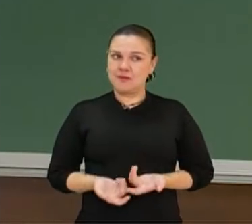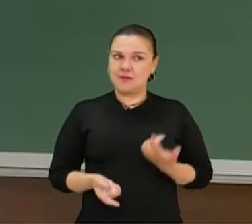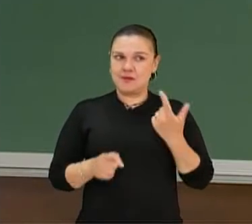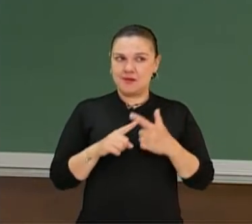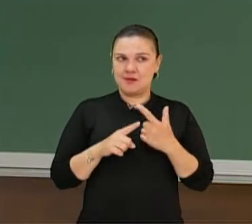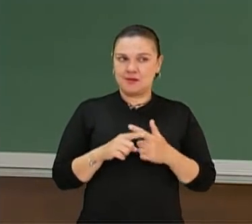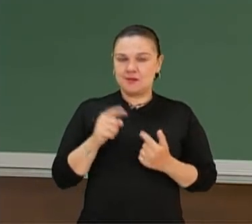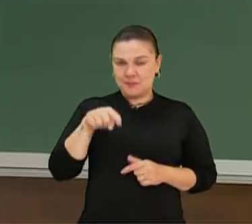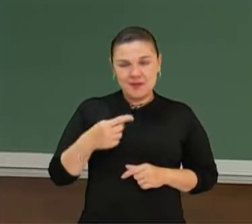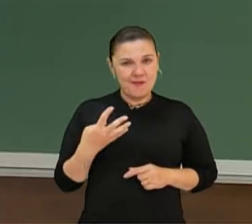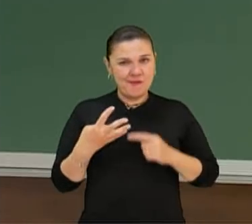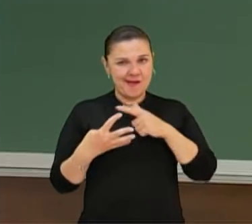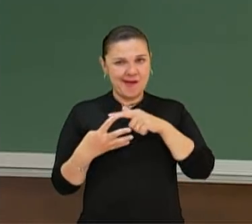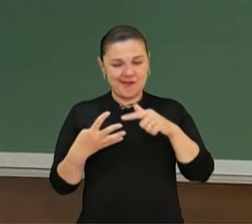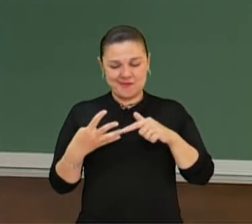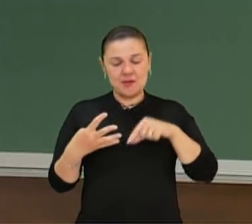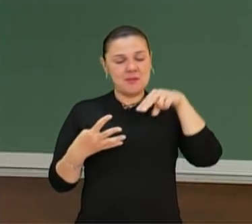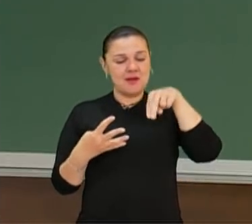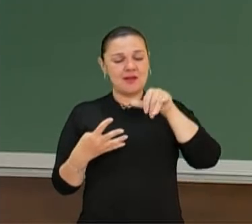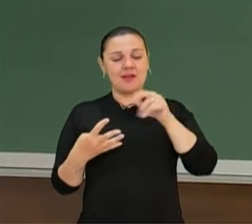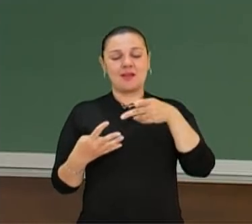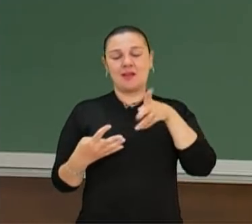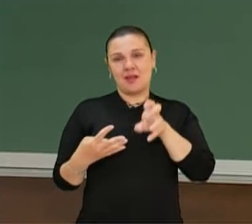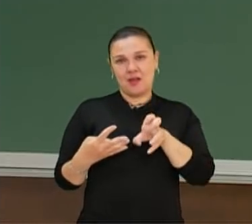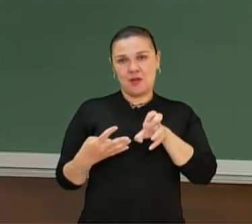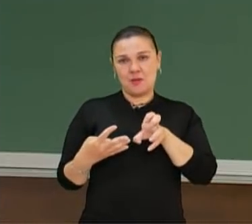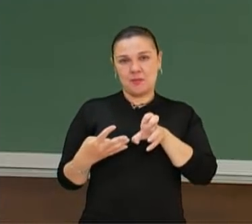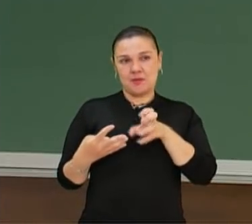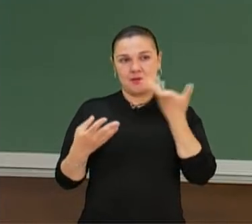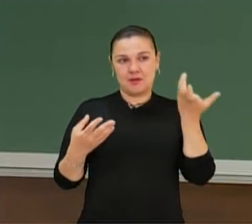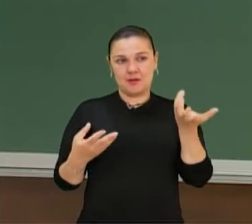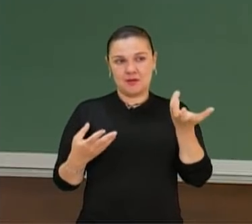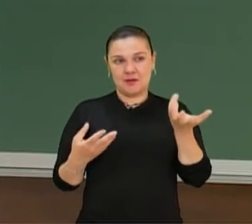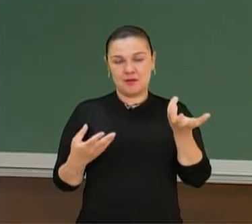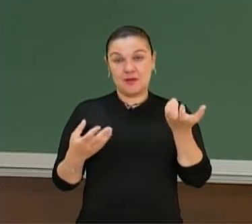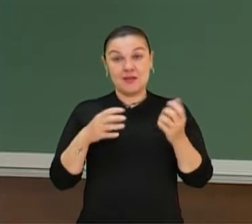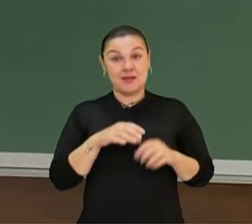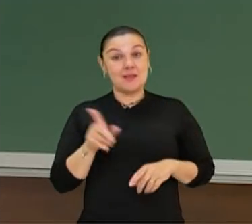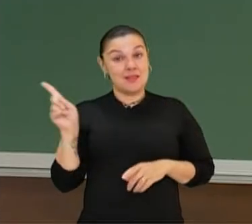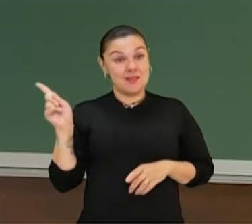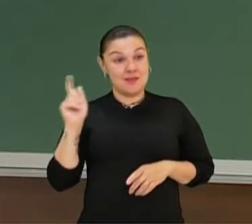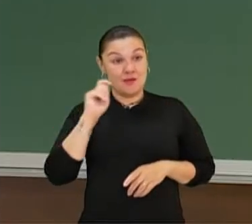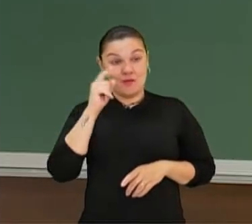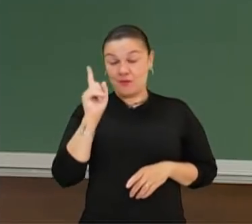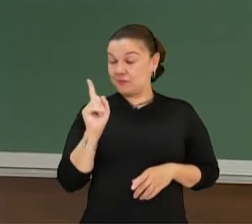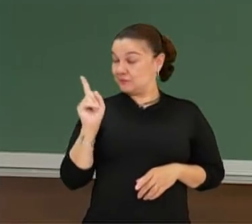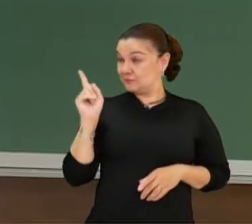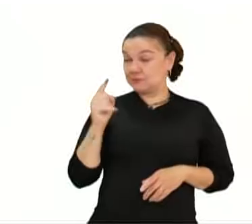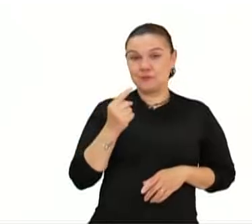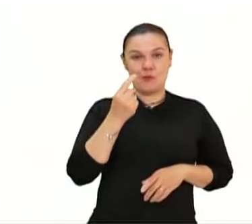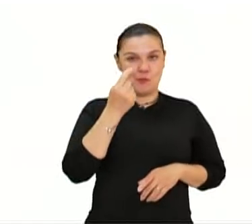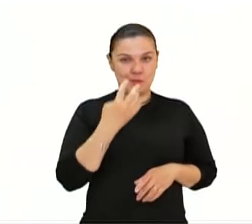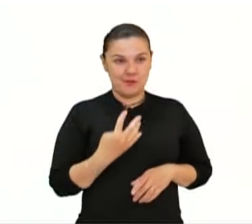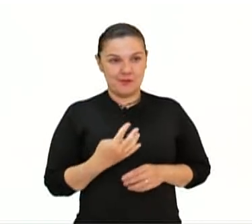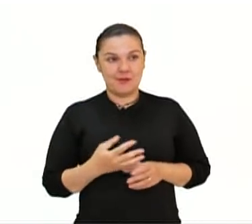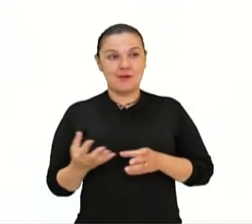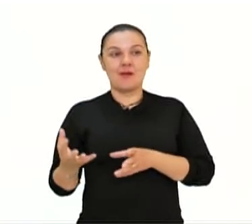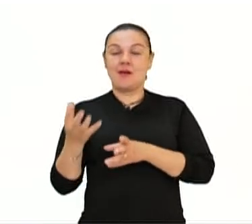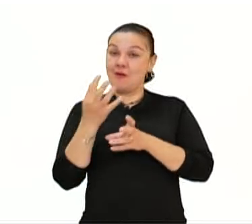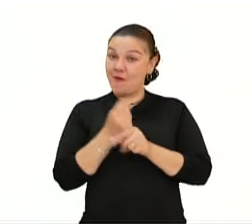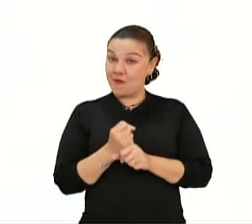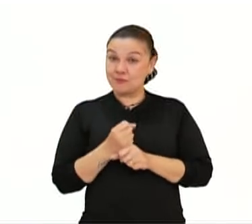são 4 naipes, lembra? O espada é um naipe, então é um naipe em 4. Olha aqui a continha da